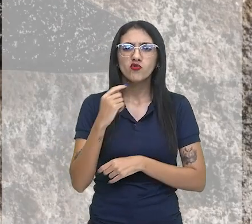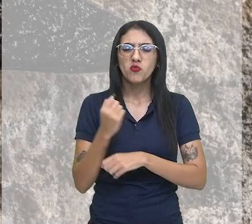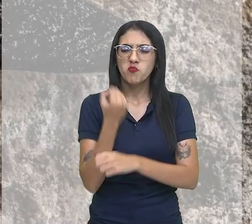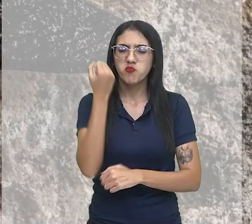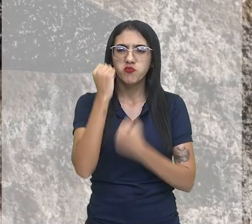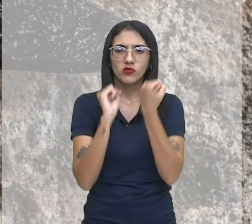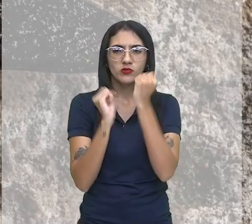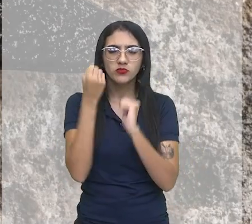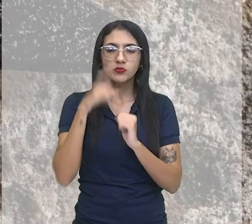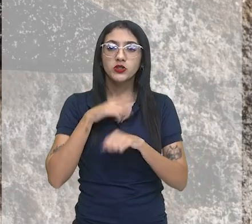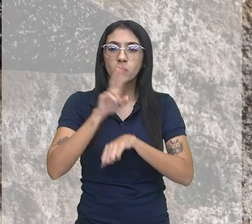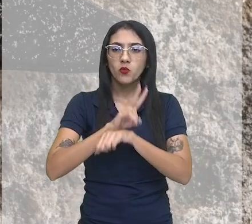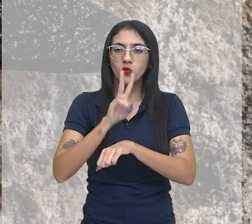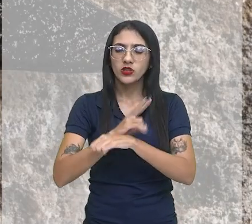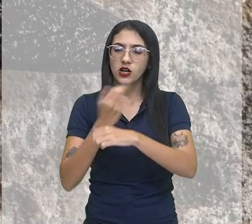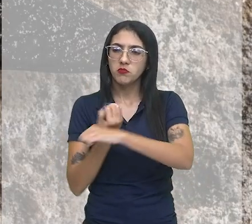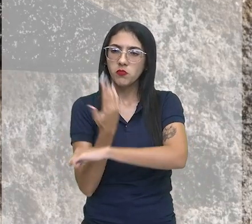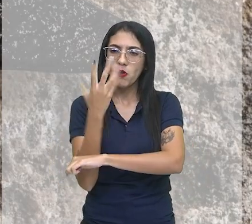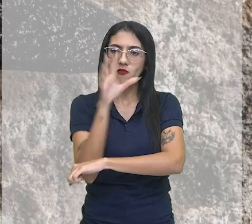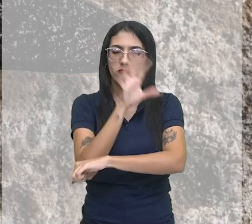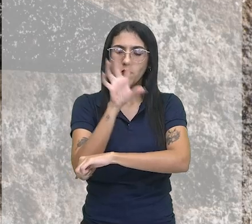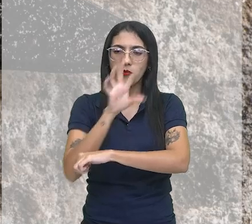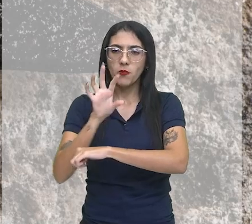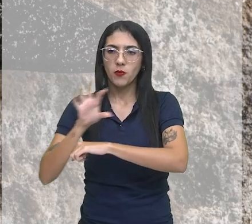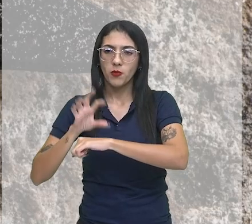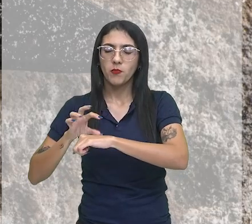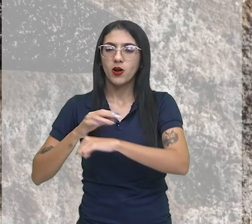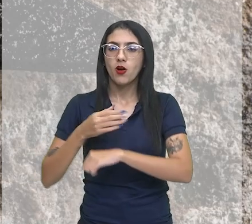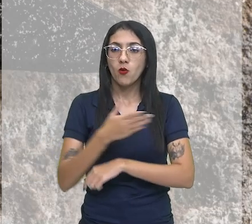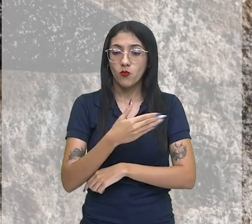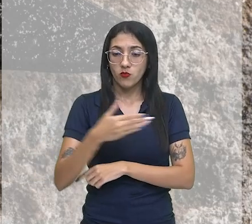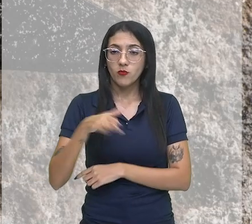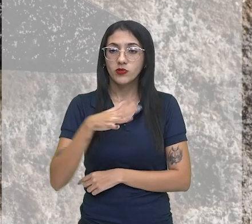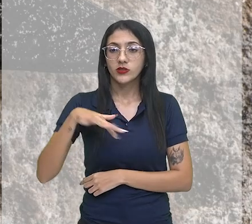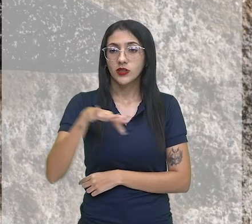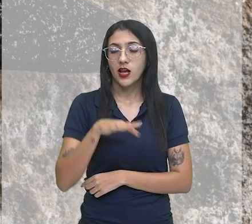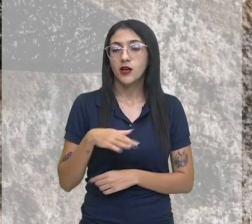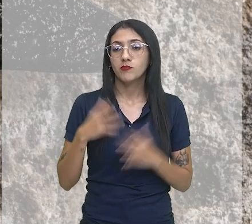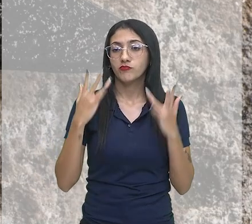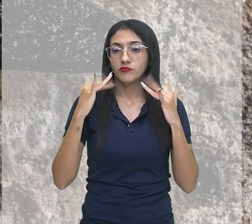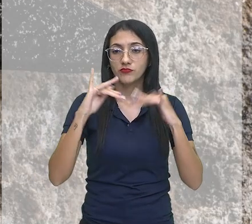da biodiversidade e a manutenção dos ecossistemas saudáveis.